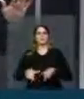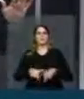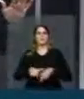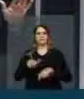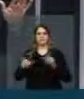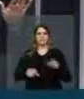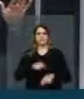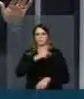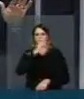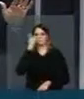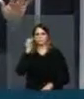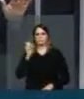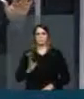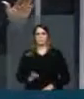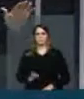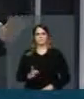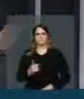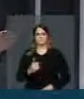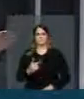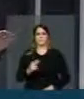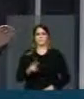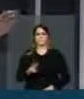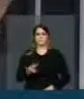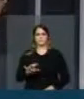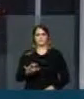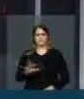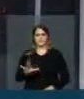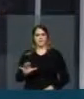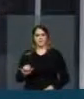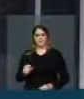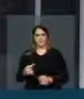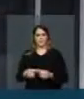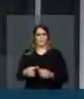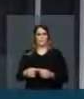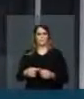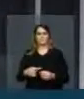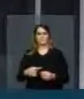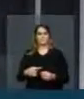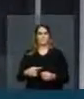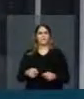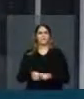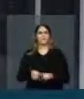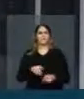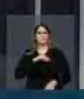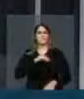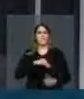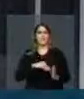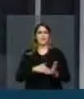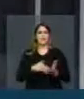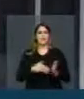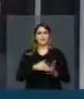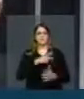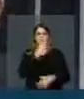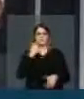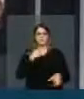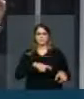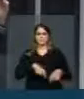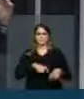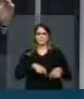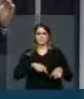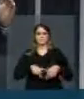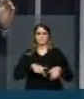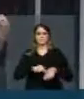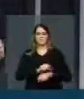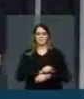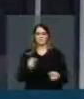previdenciário, do trabalhador urbano, e a questão do salário mínimo do trabalhador rural. Nós não podemos mais, meu